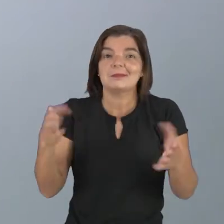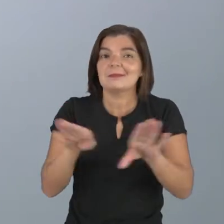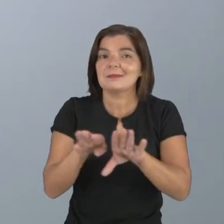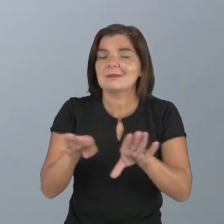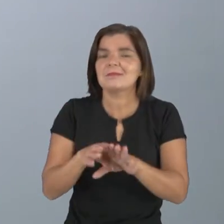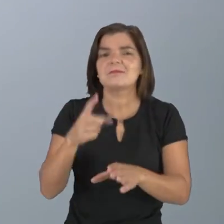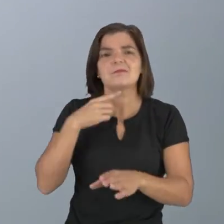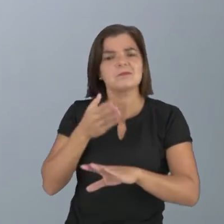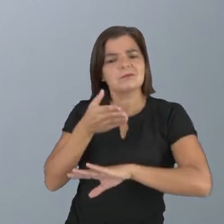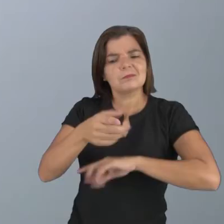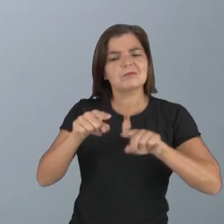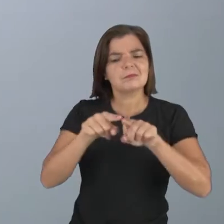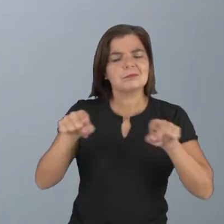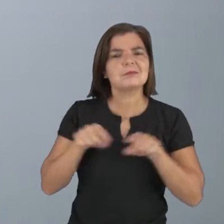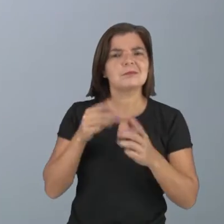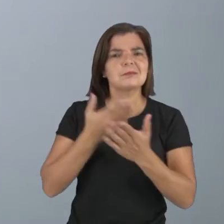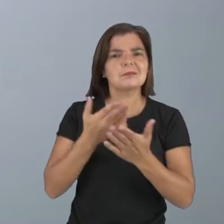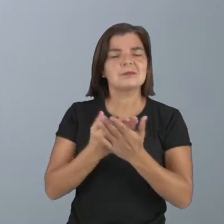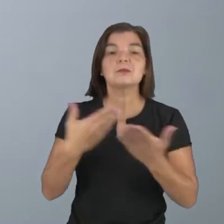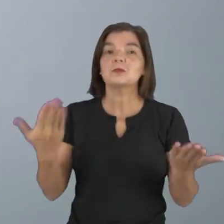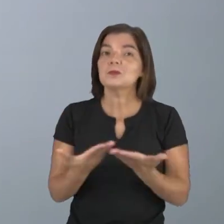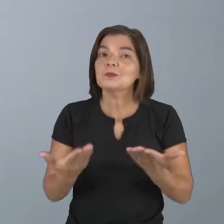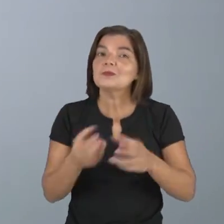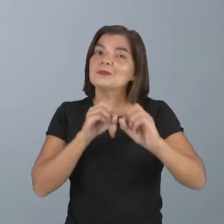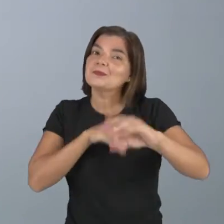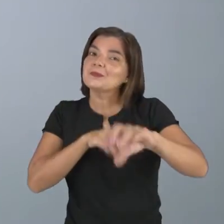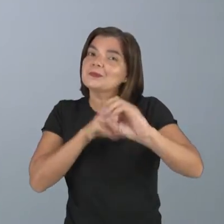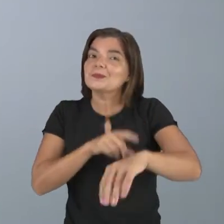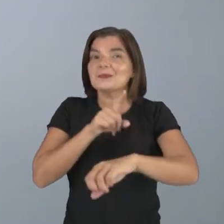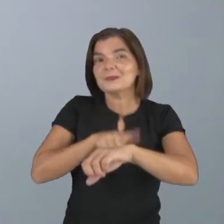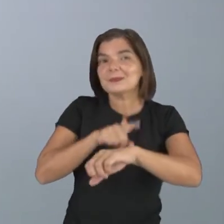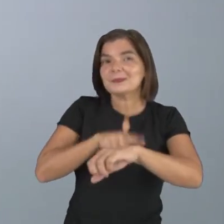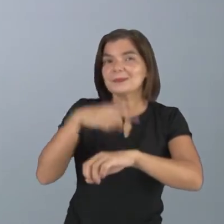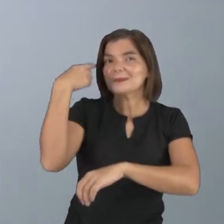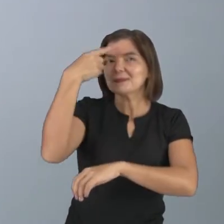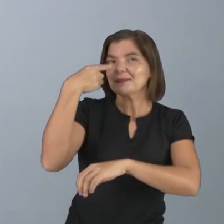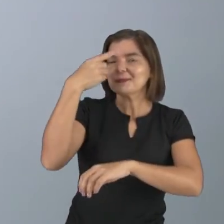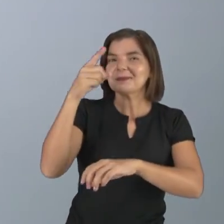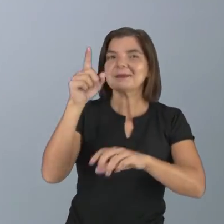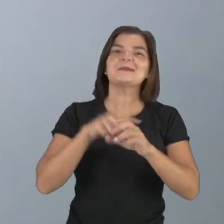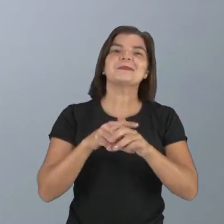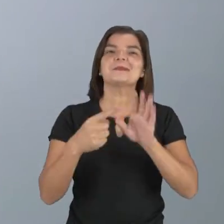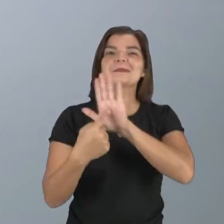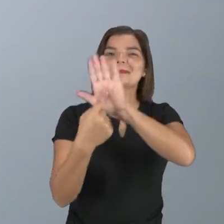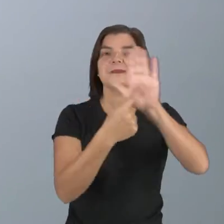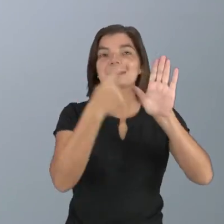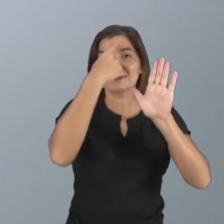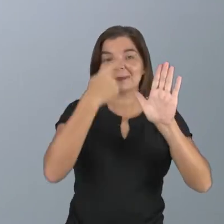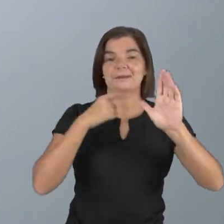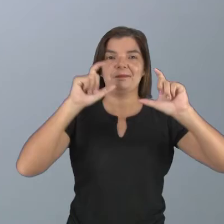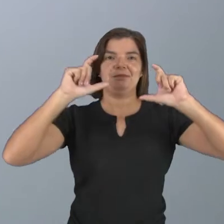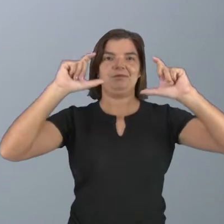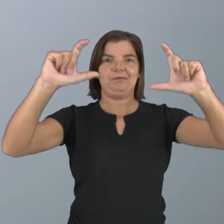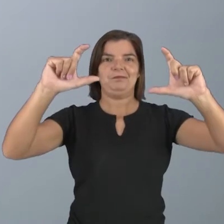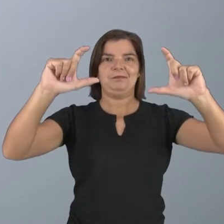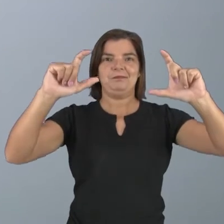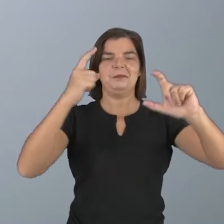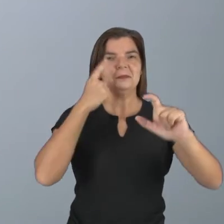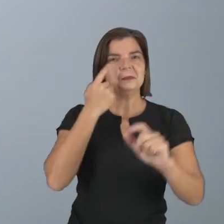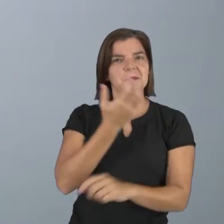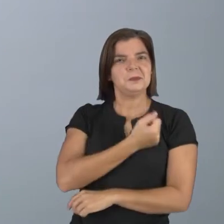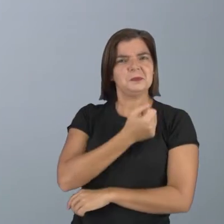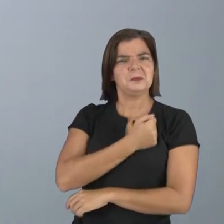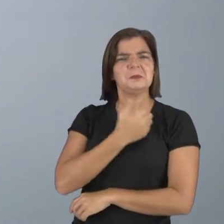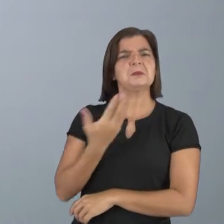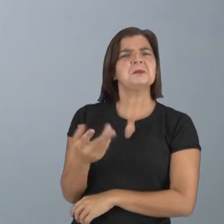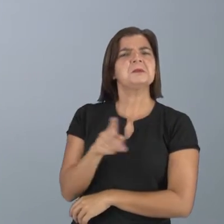quando a gente vai para a sala de aula, fala assim, pessoal, hoje nós vamos ensinar as horas em espanhol. A gente coloca lá o desenho daquele relógio de parede. Primeira coisa que o aluno